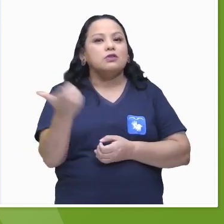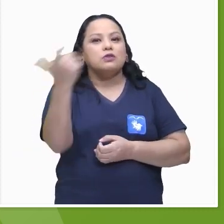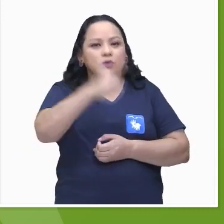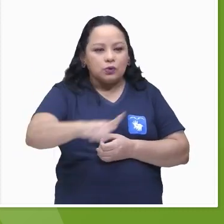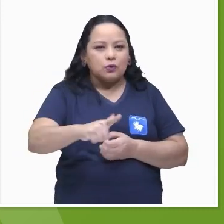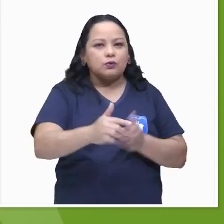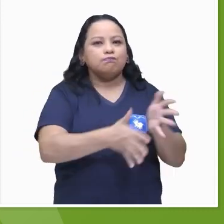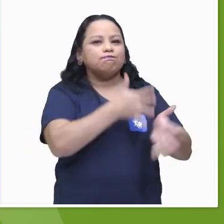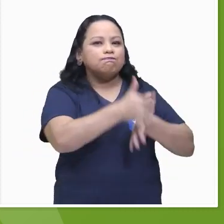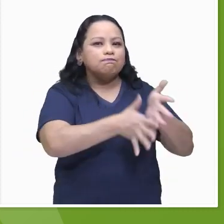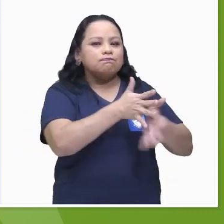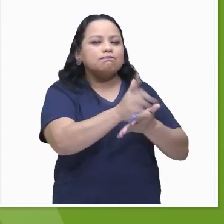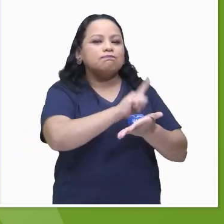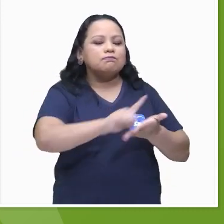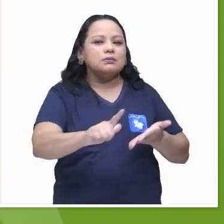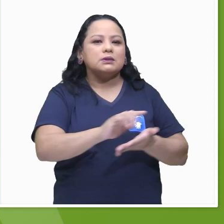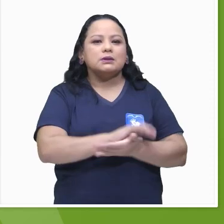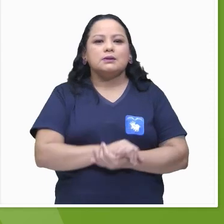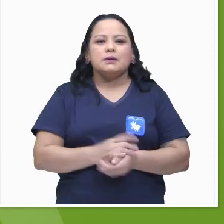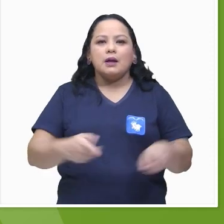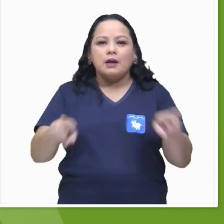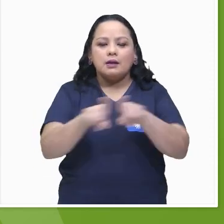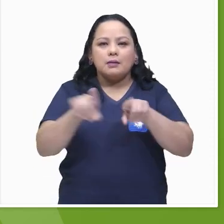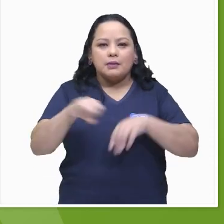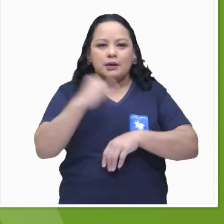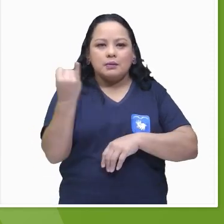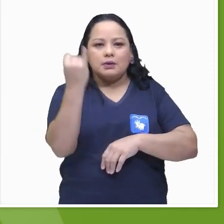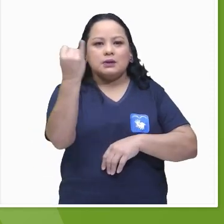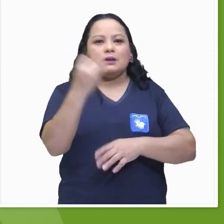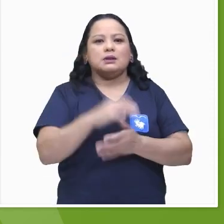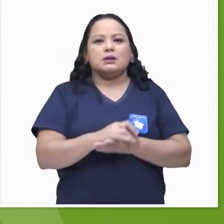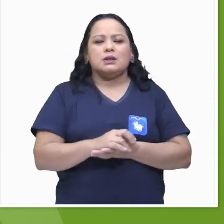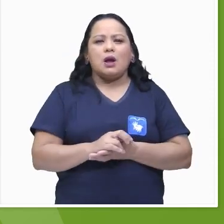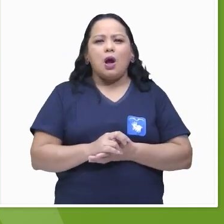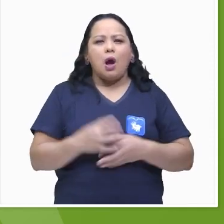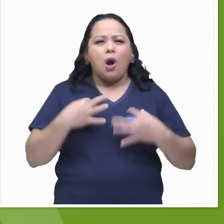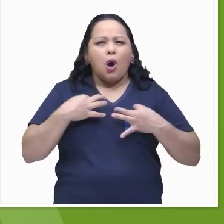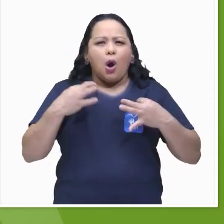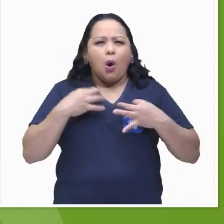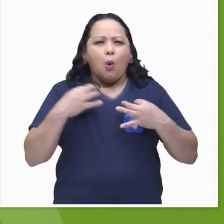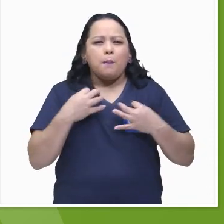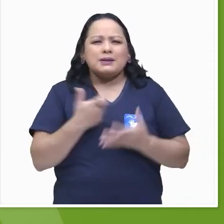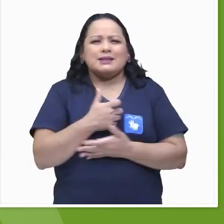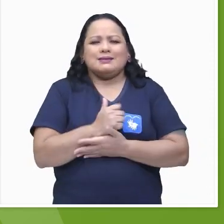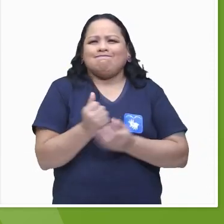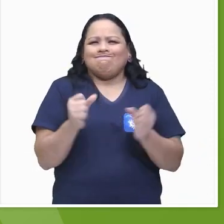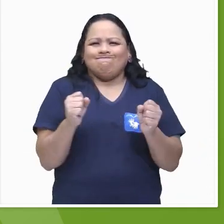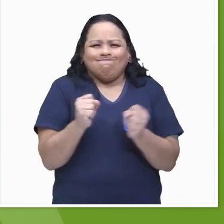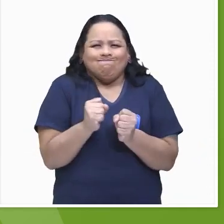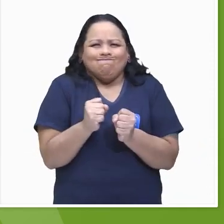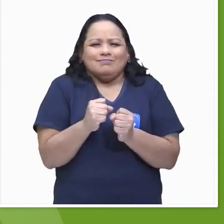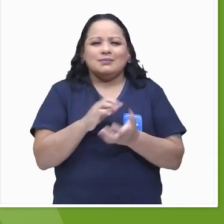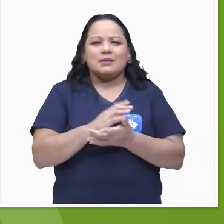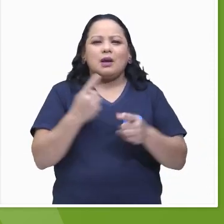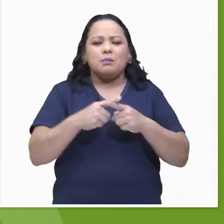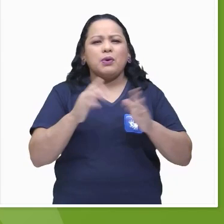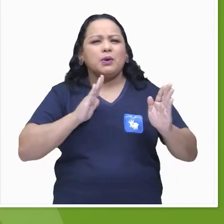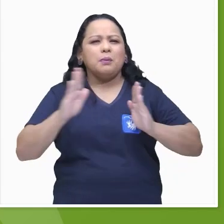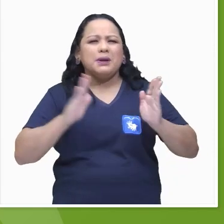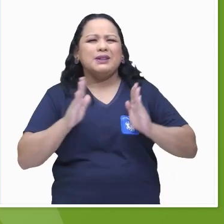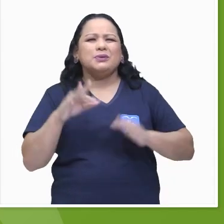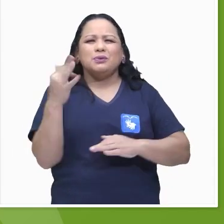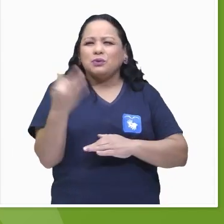tá bom? E também é importante não usar roupas muito apertadas, né? Geralmente esse período é um período de